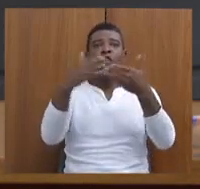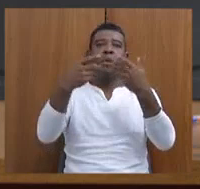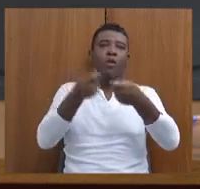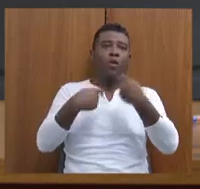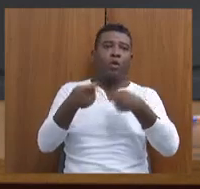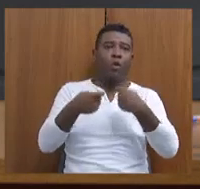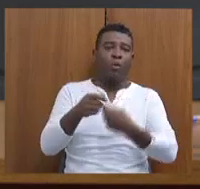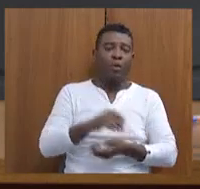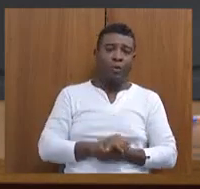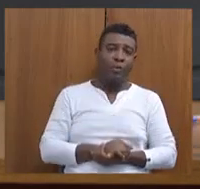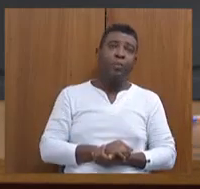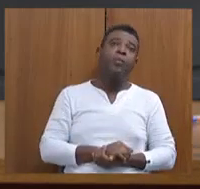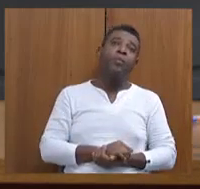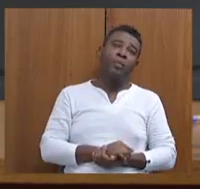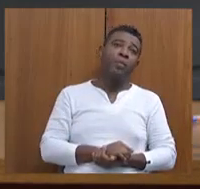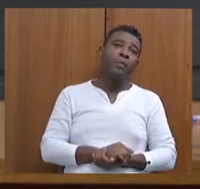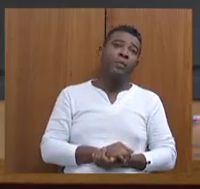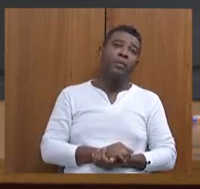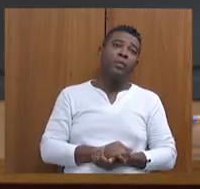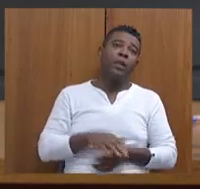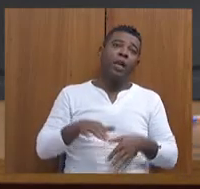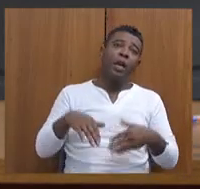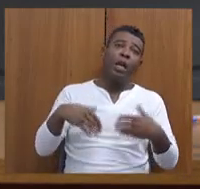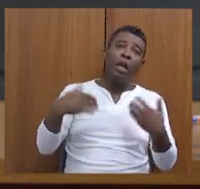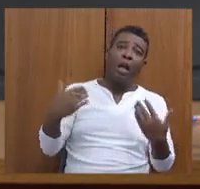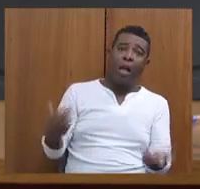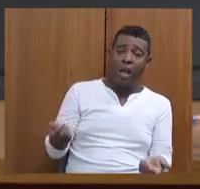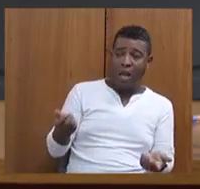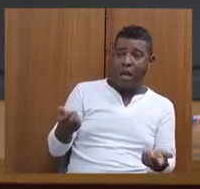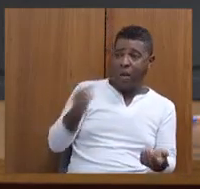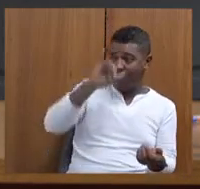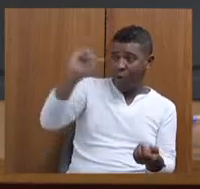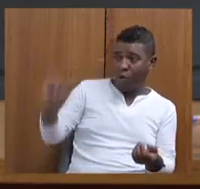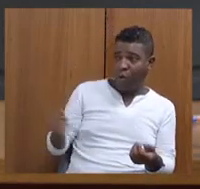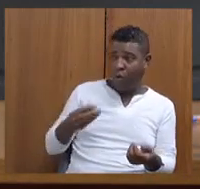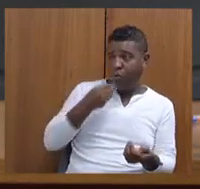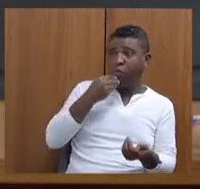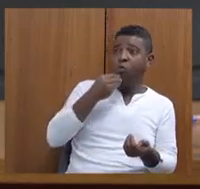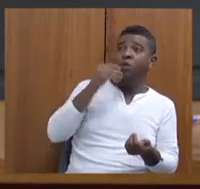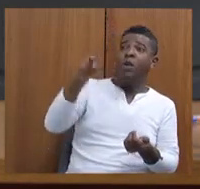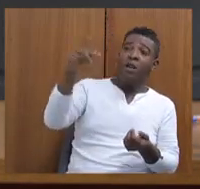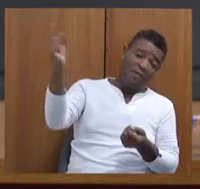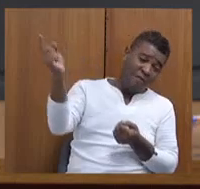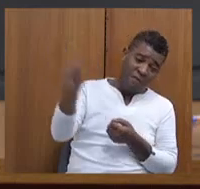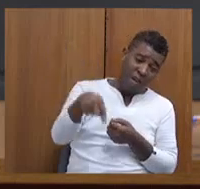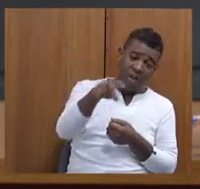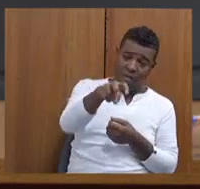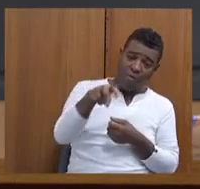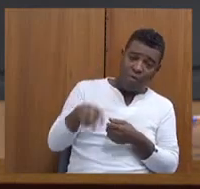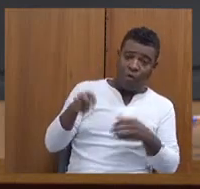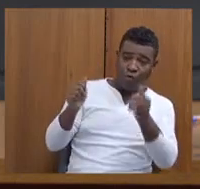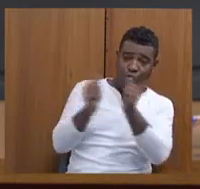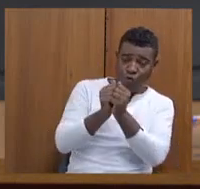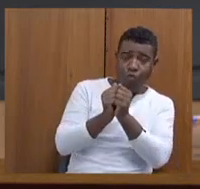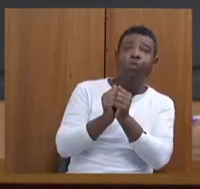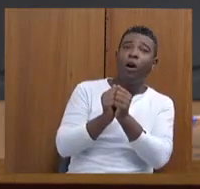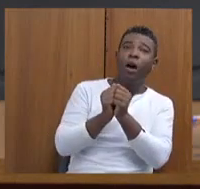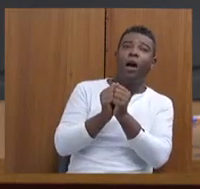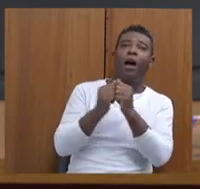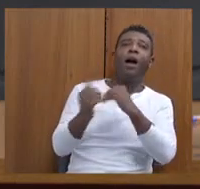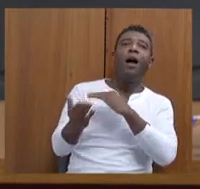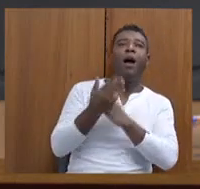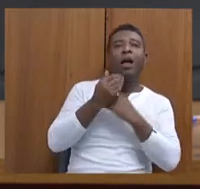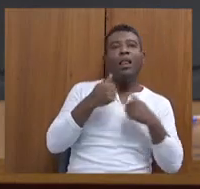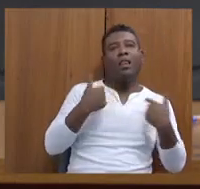a oportunidade de vossa senhoria está aqui no subsidia bastante no nosso trabalho de artes